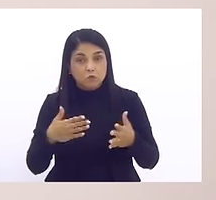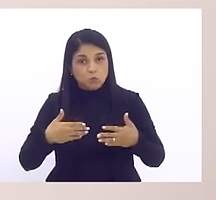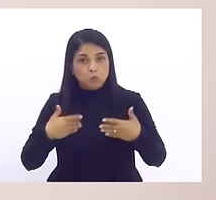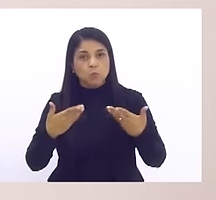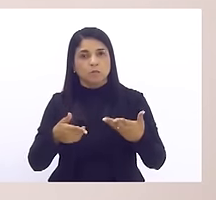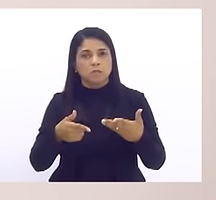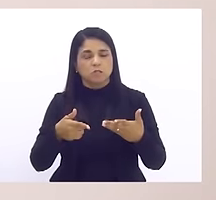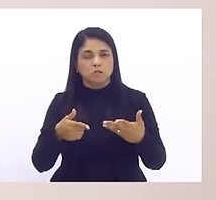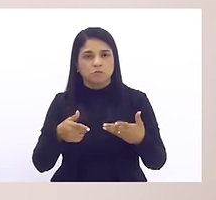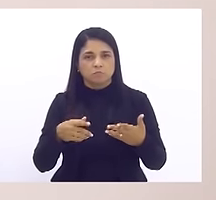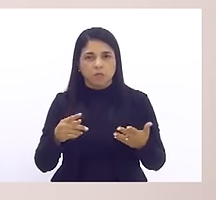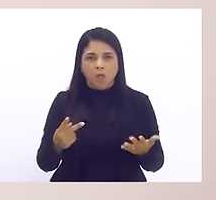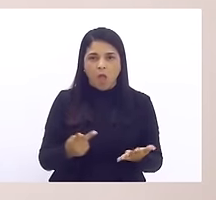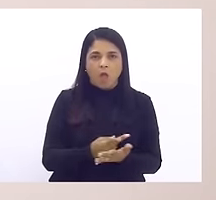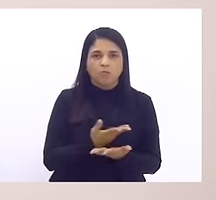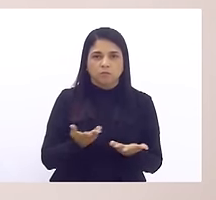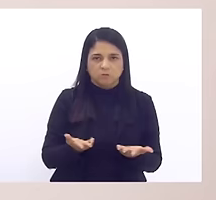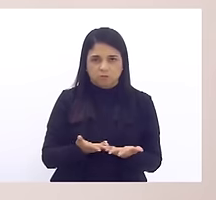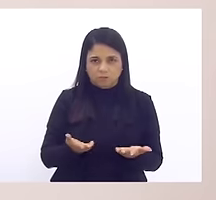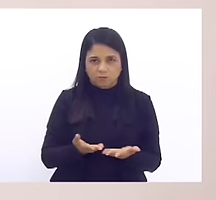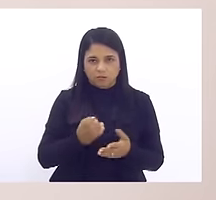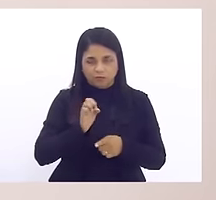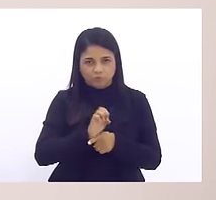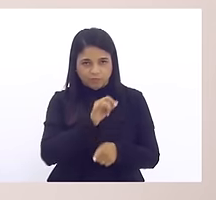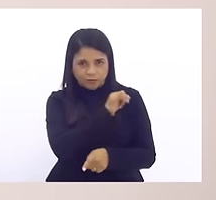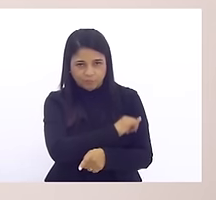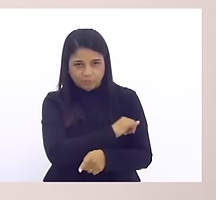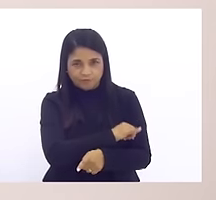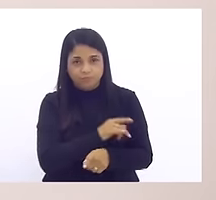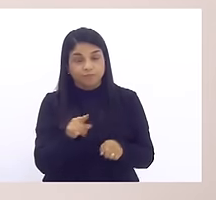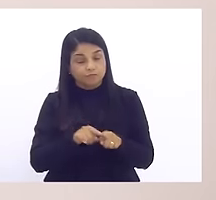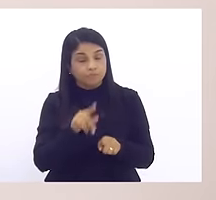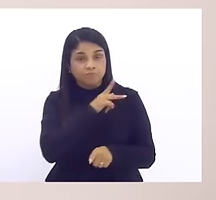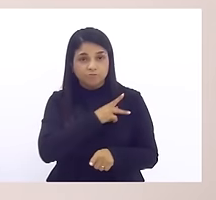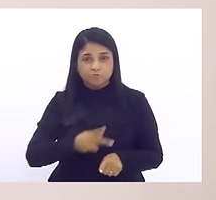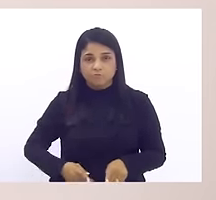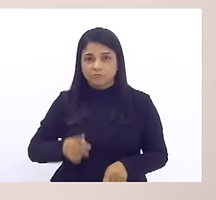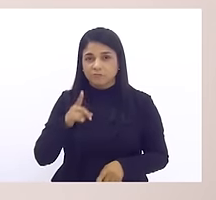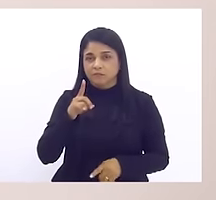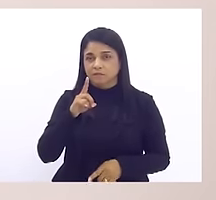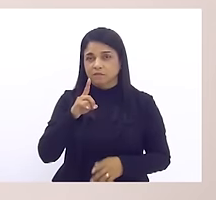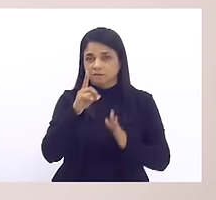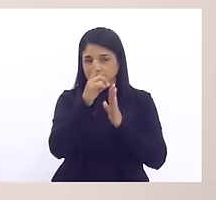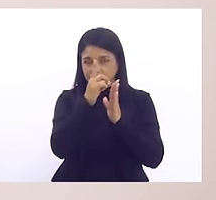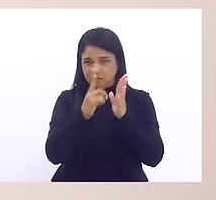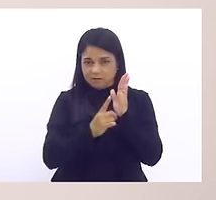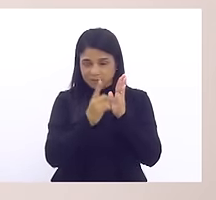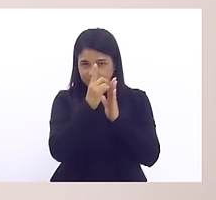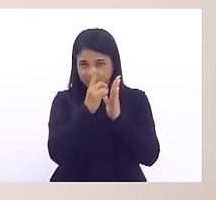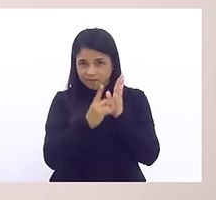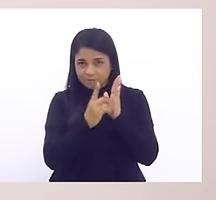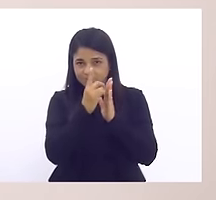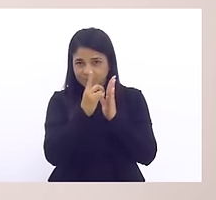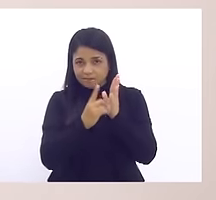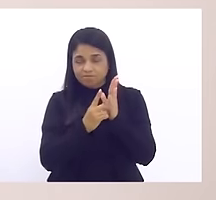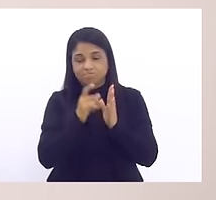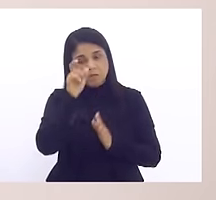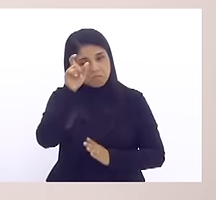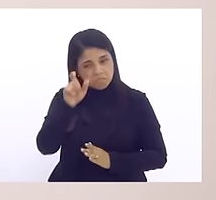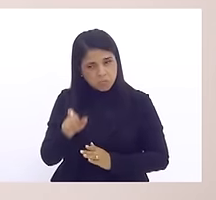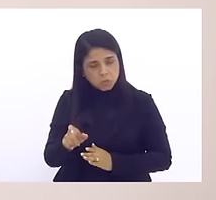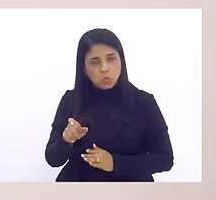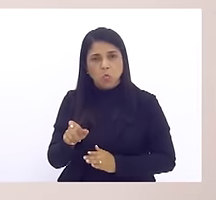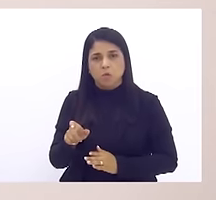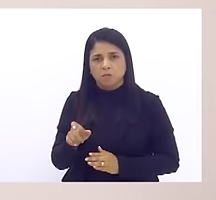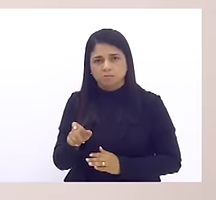com tudo isso que vai acontecendo nós tivemos também com o presidente do Detran que por sinal uma pessoa